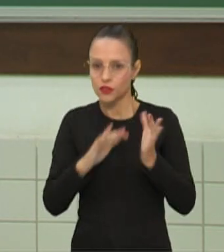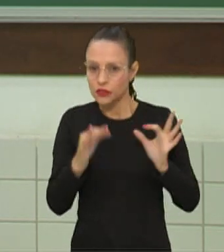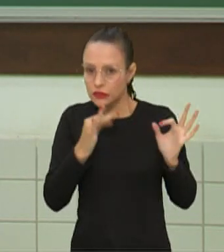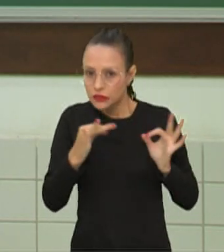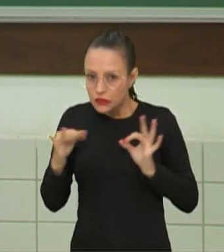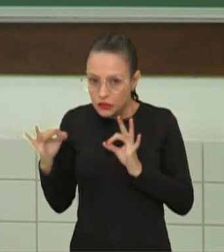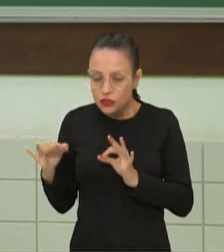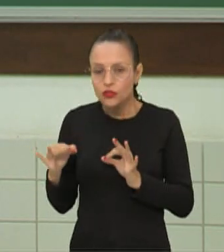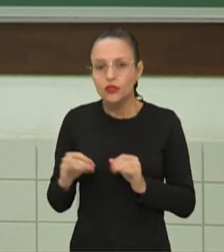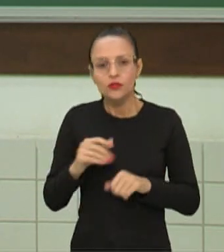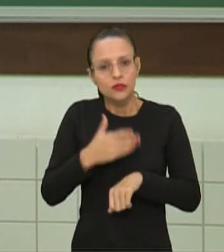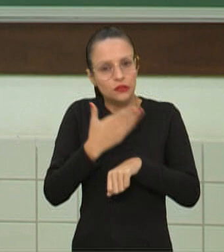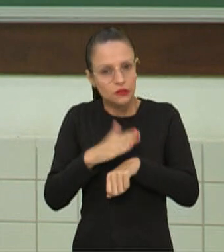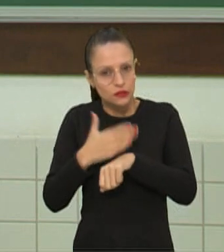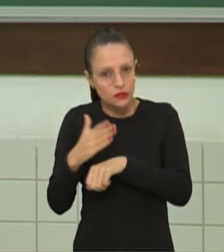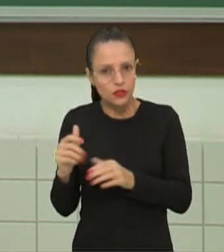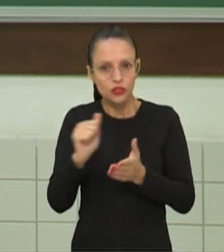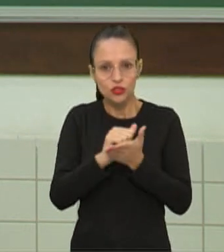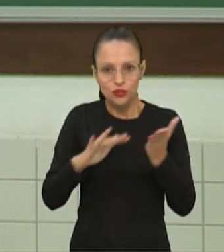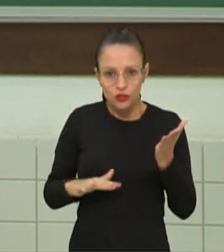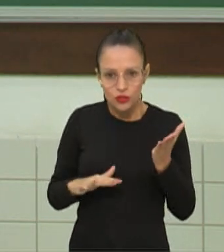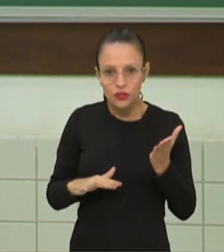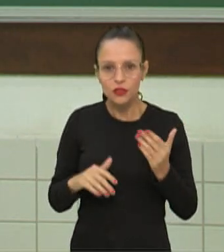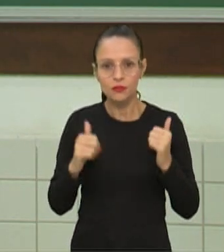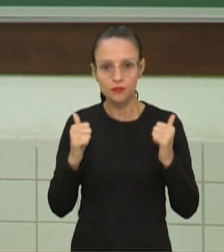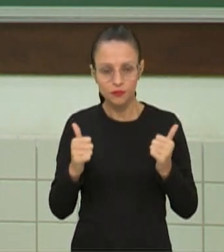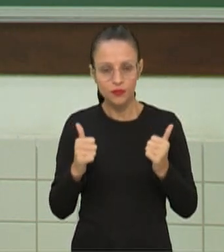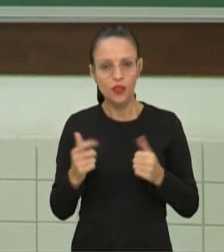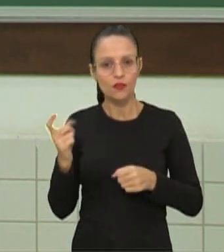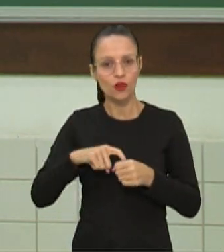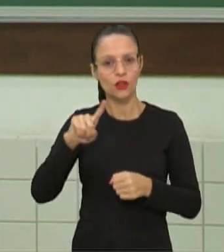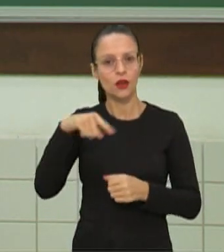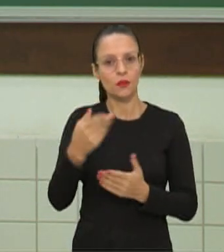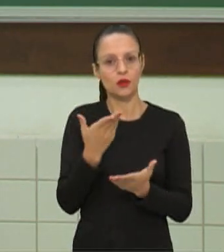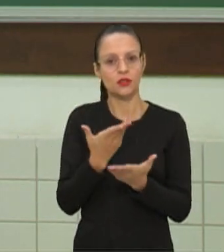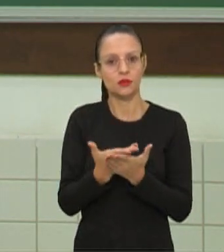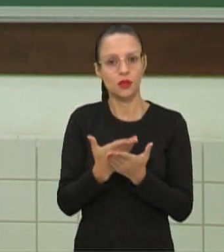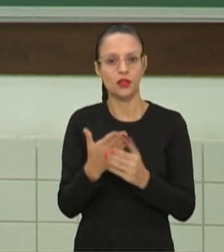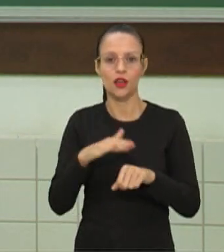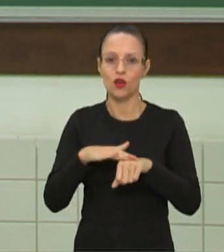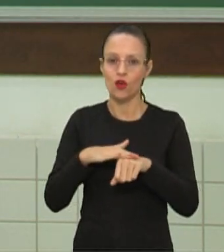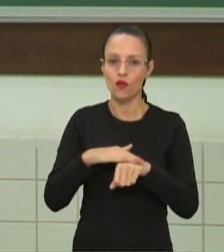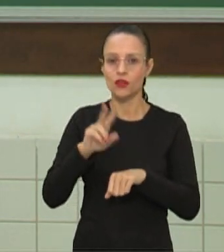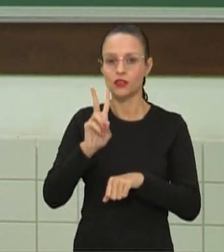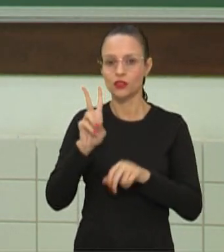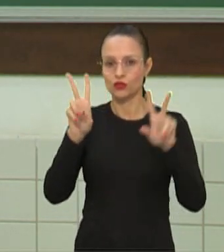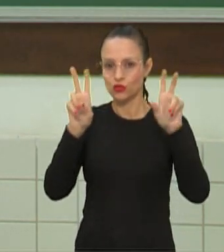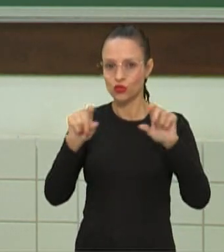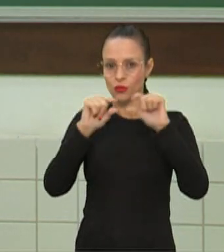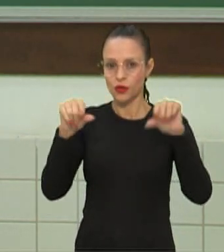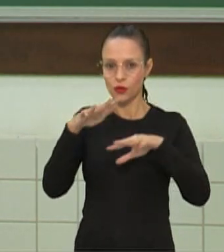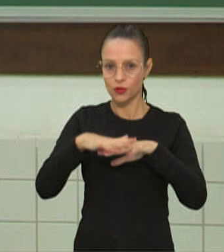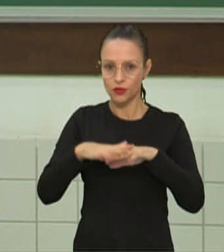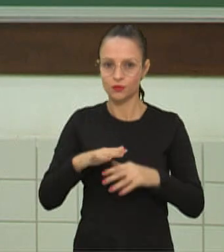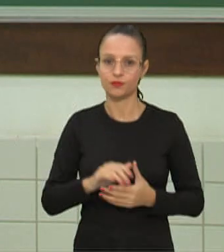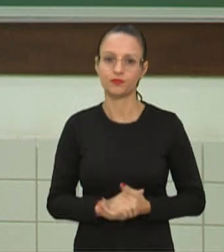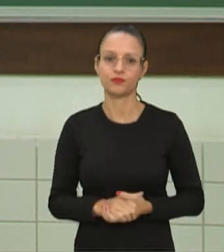direitinho, refaça os exercícios, ache o número do Marcos para mim. E eu volto na próxima aula conversando sobre equações com você. Até!